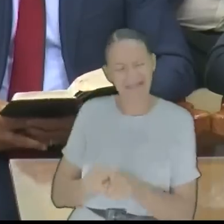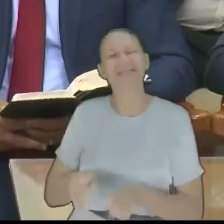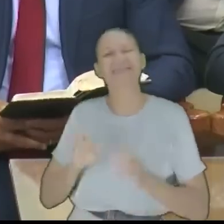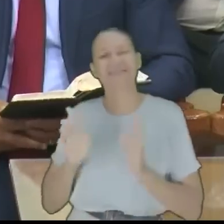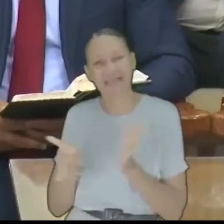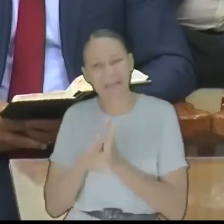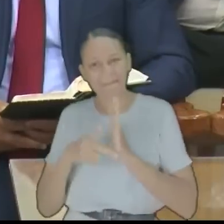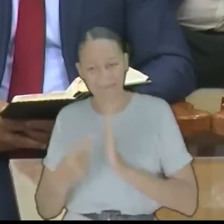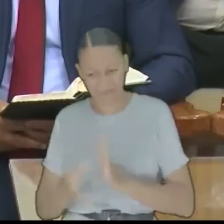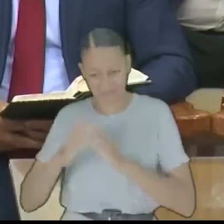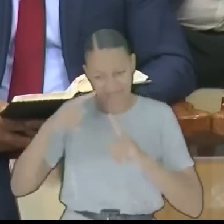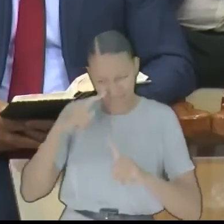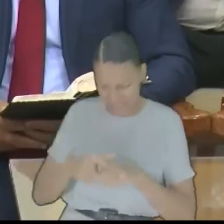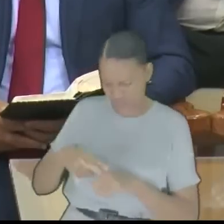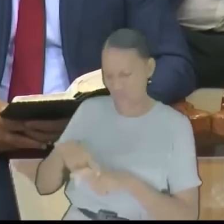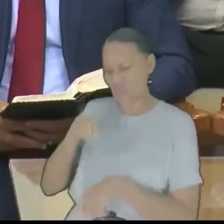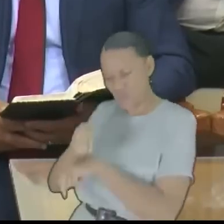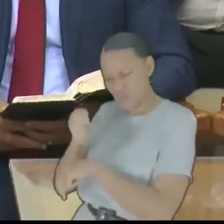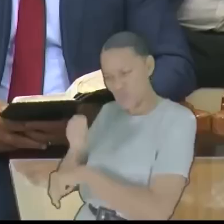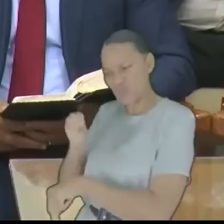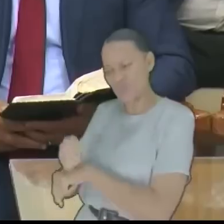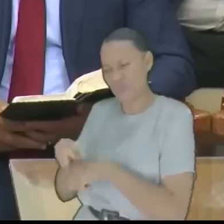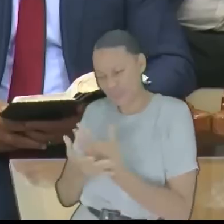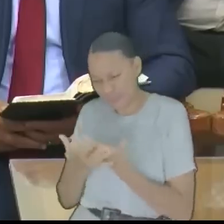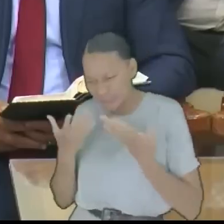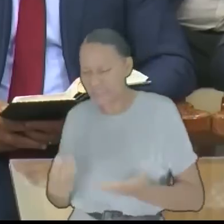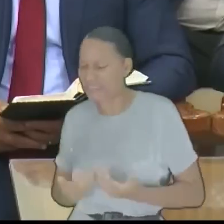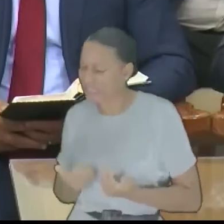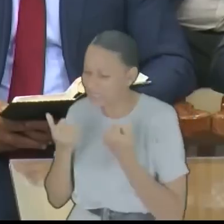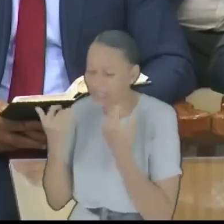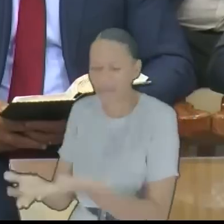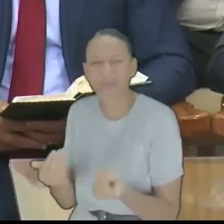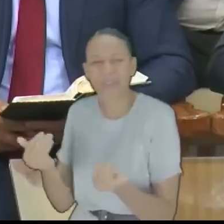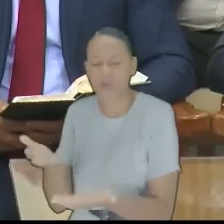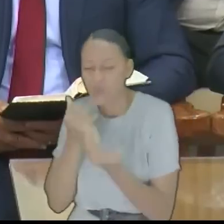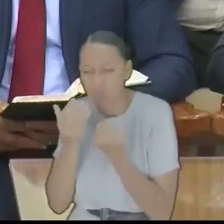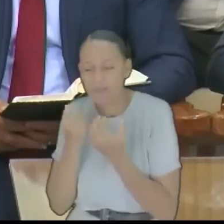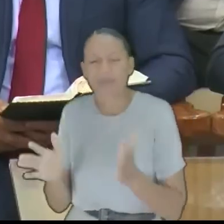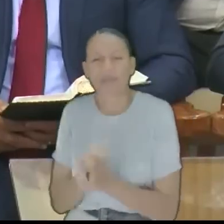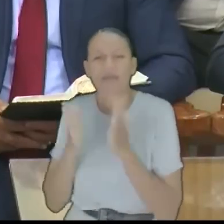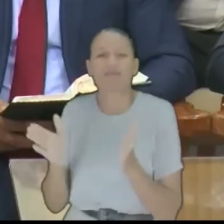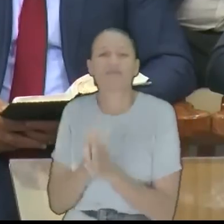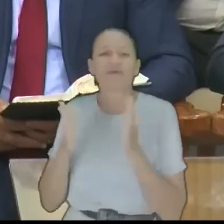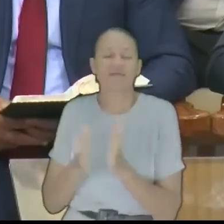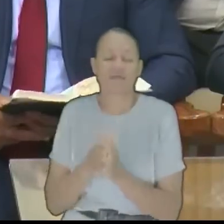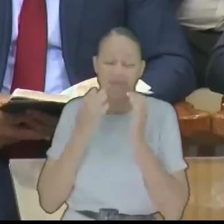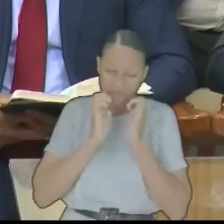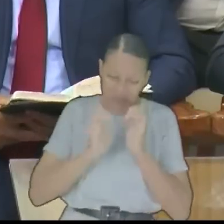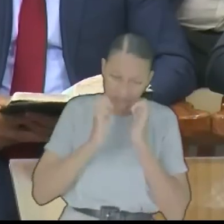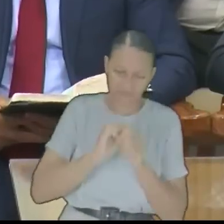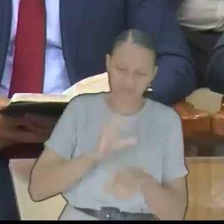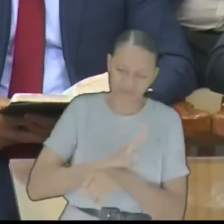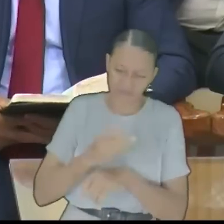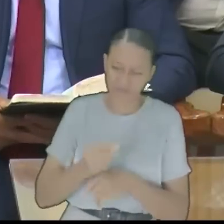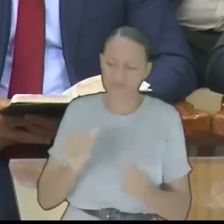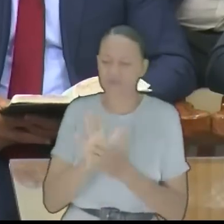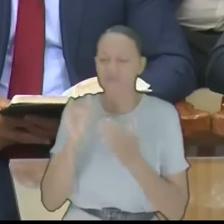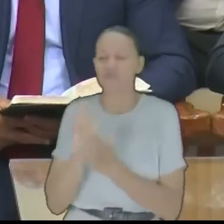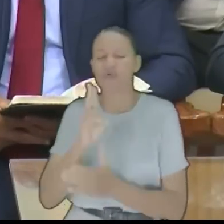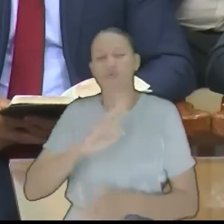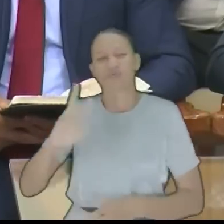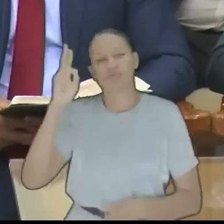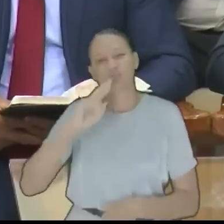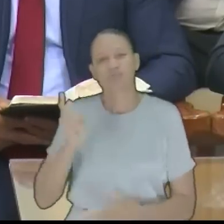quem cuidavam de dar comida para os pobres. Foi o evangelho, foi a igreja. Louvado seja o nome do Senhor